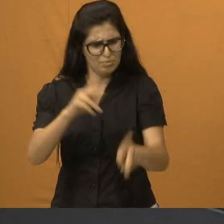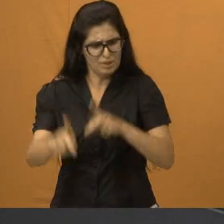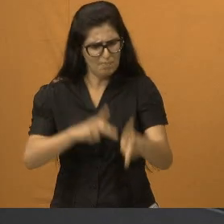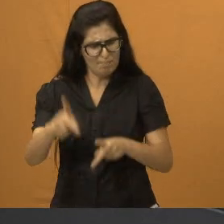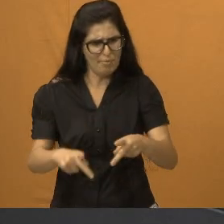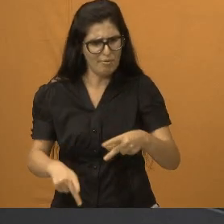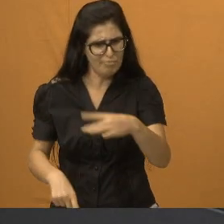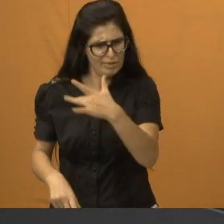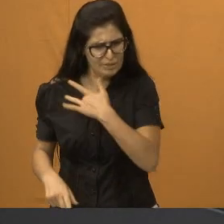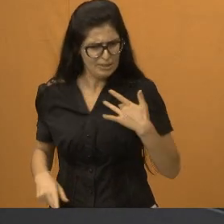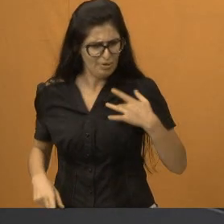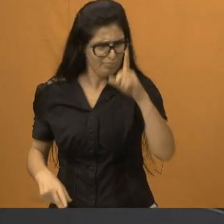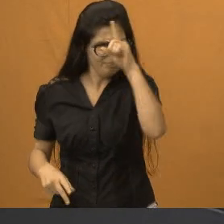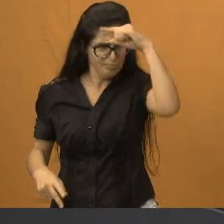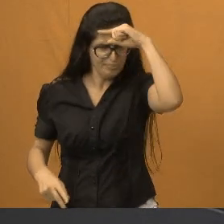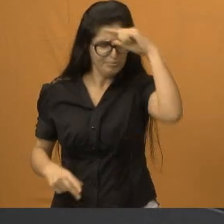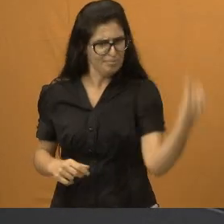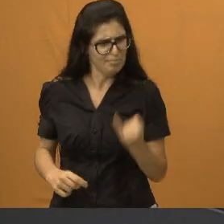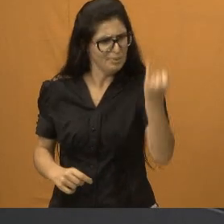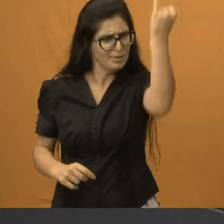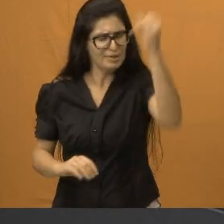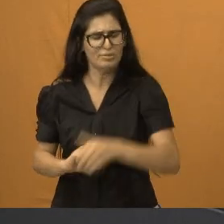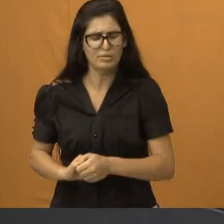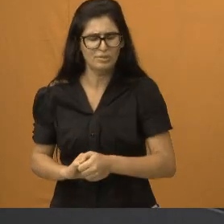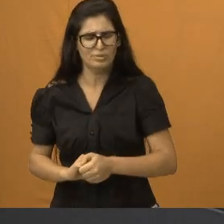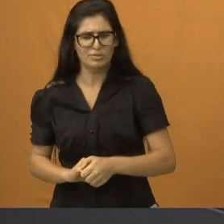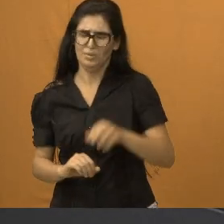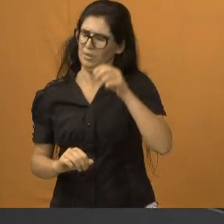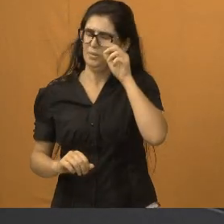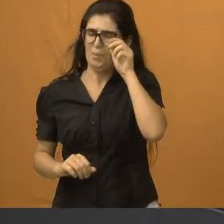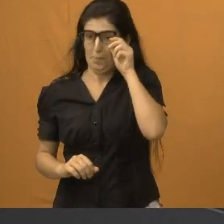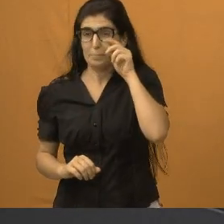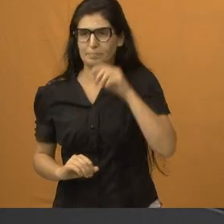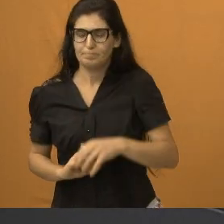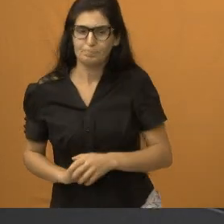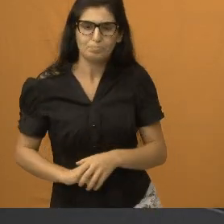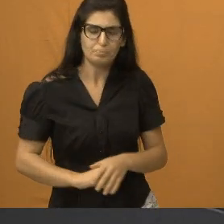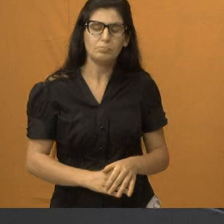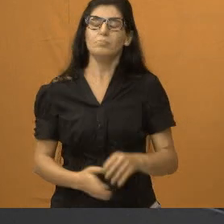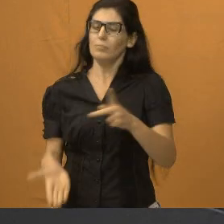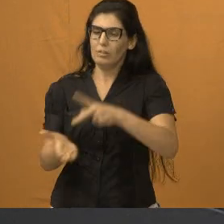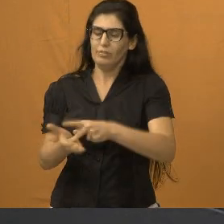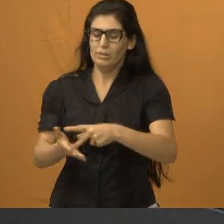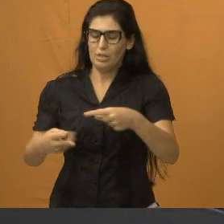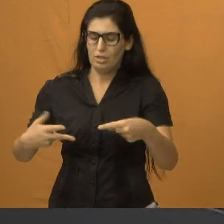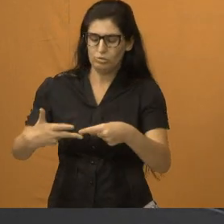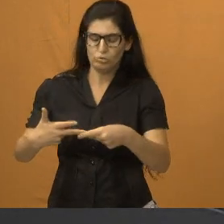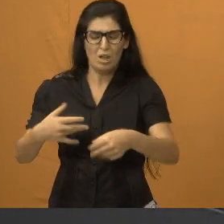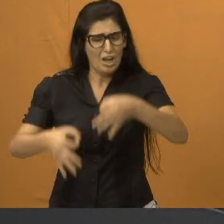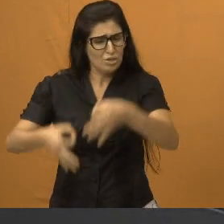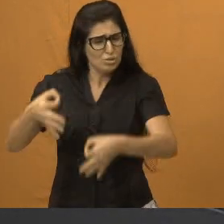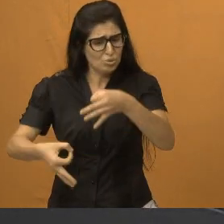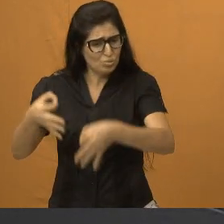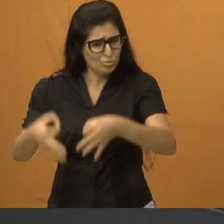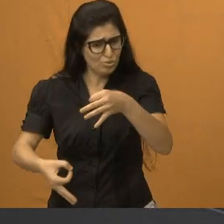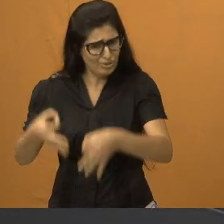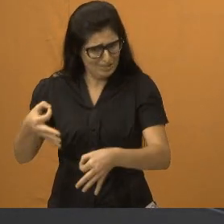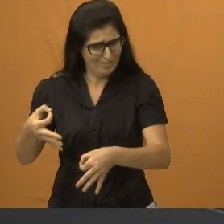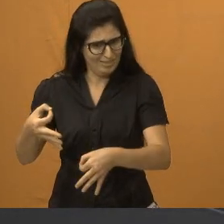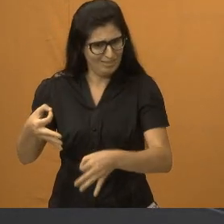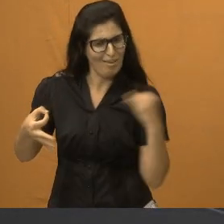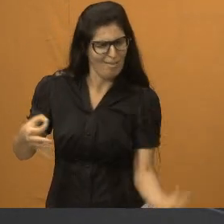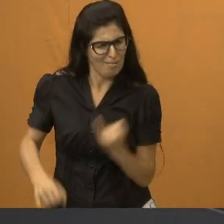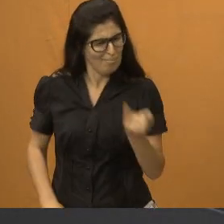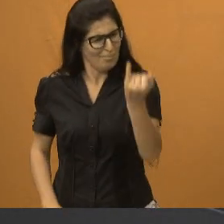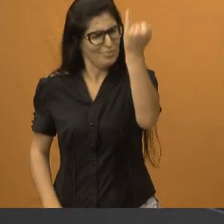nível nacional, porque realmente o Poder Judiciário está tendo uma influência muito grande. Ok,